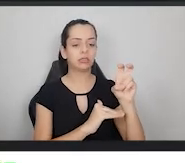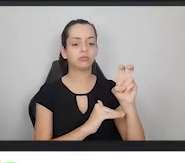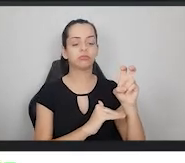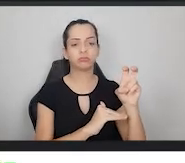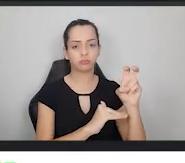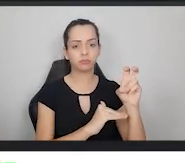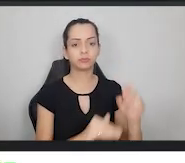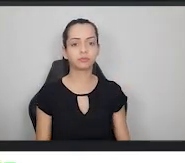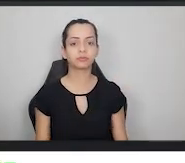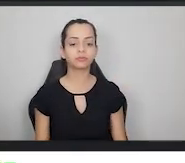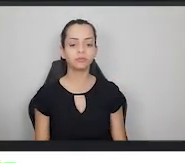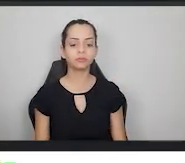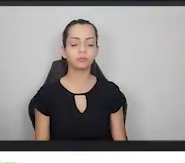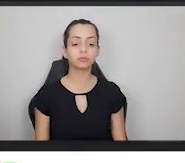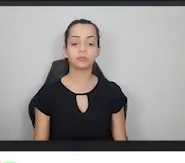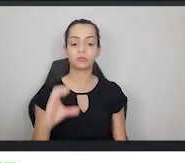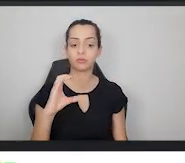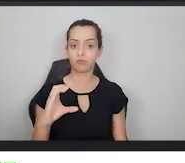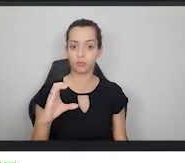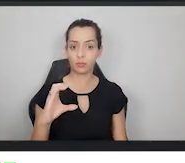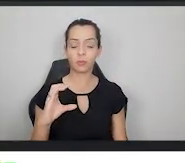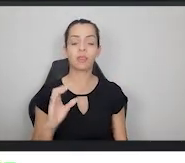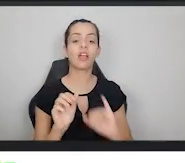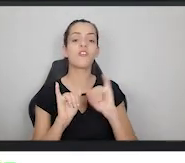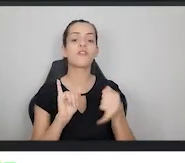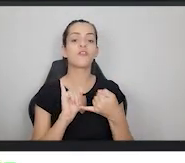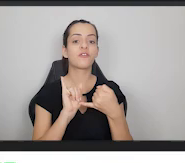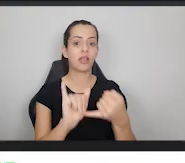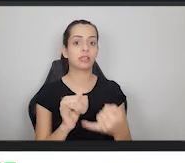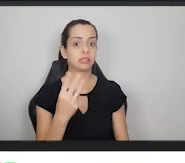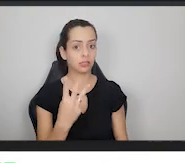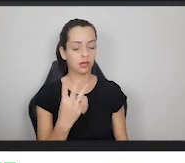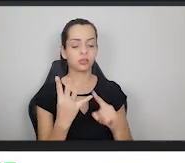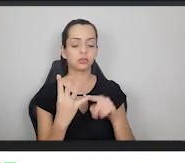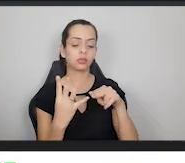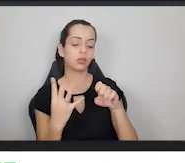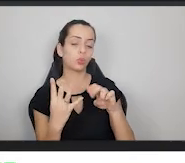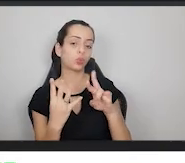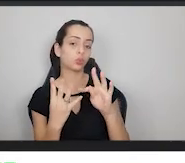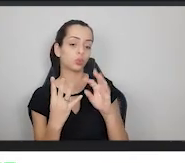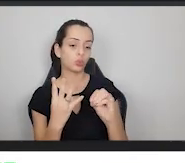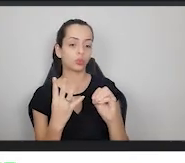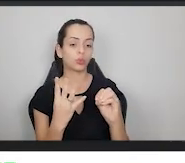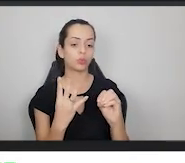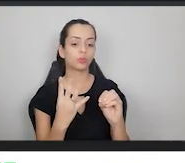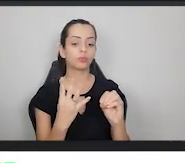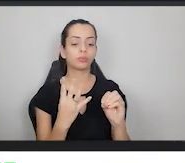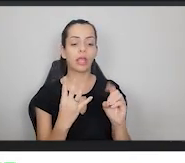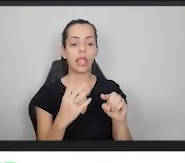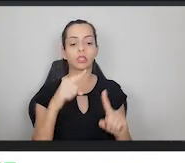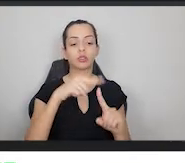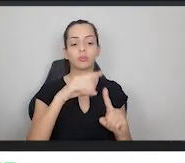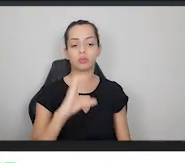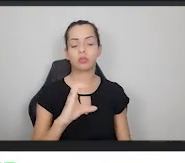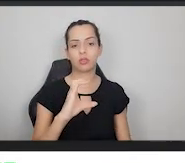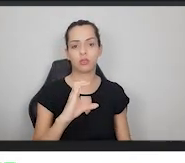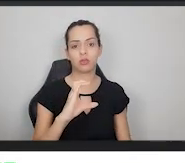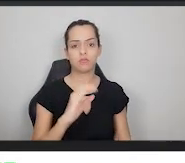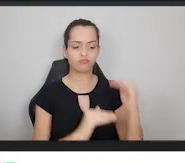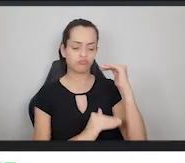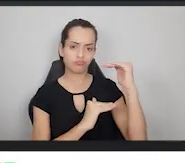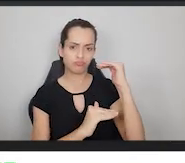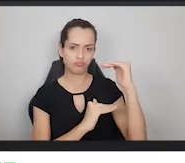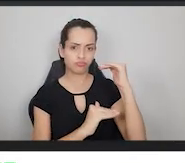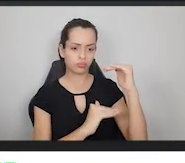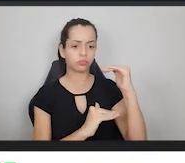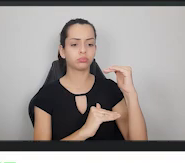B, fornecimento duas fases e um neutro, ou fornecimento a 3 fios, carga maior que 10,1, inferior a